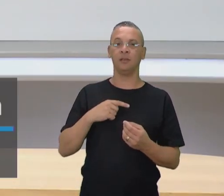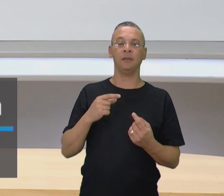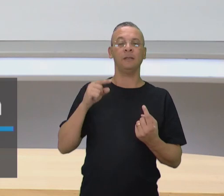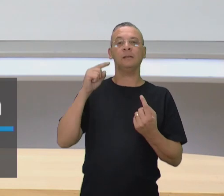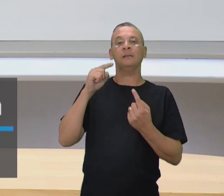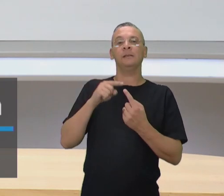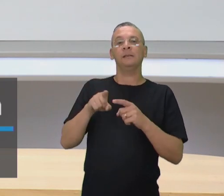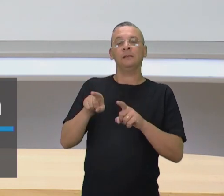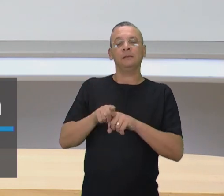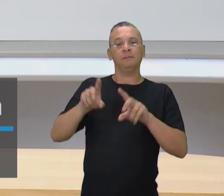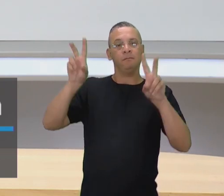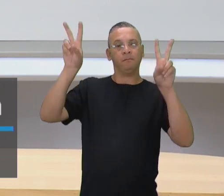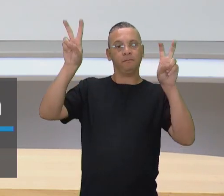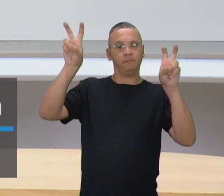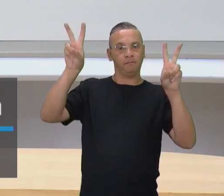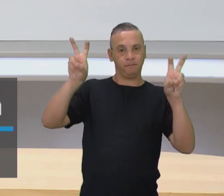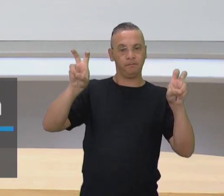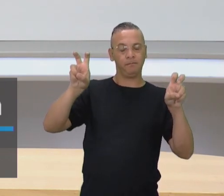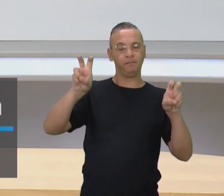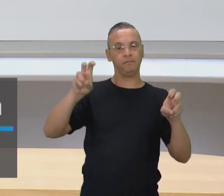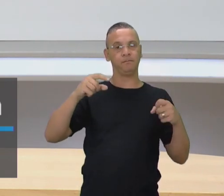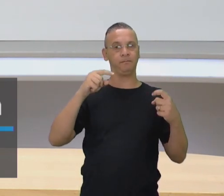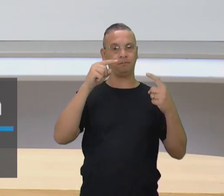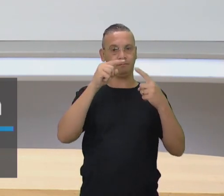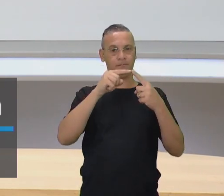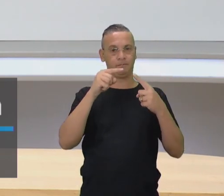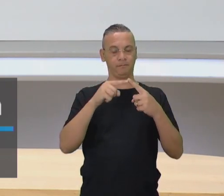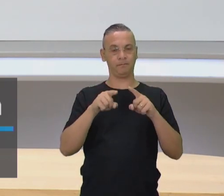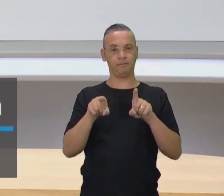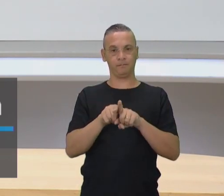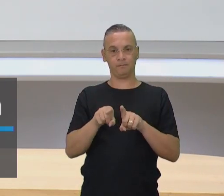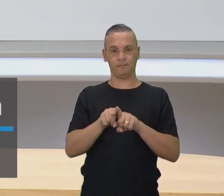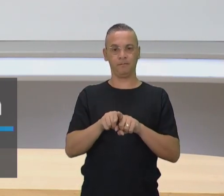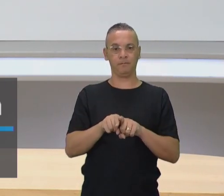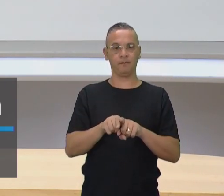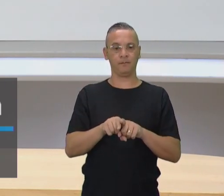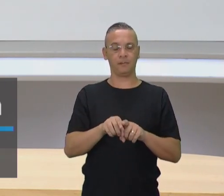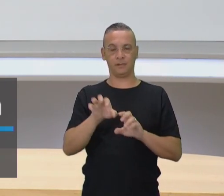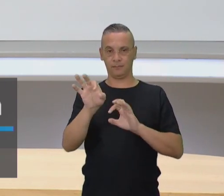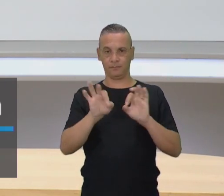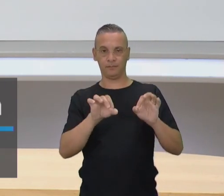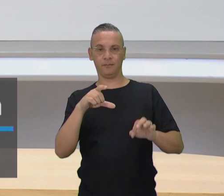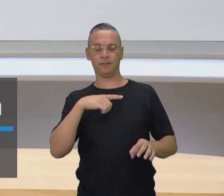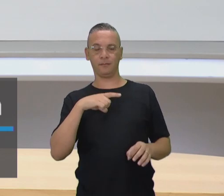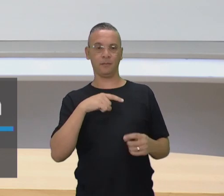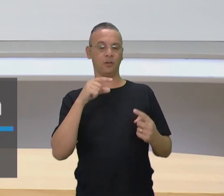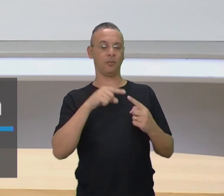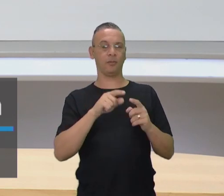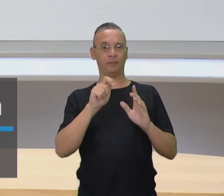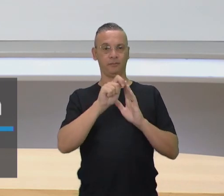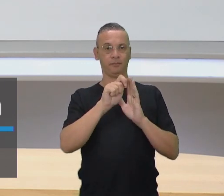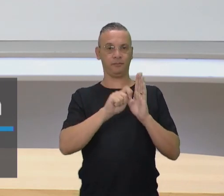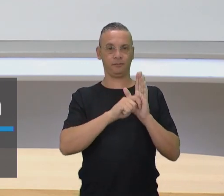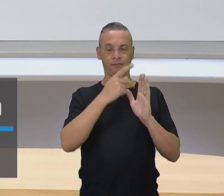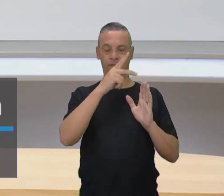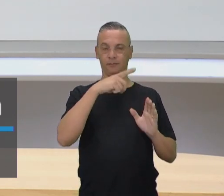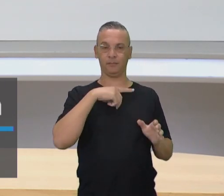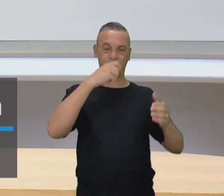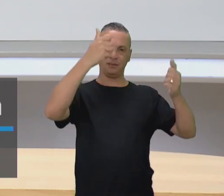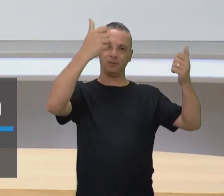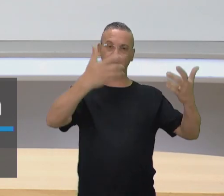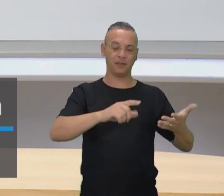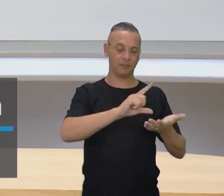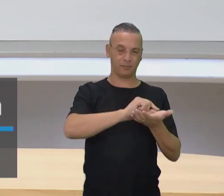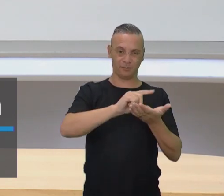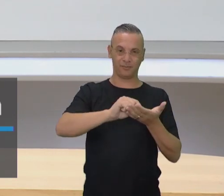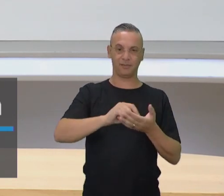o tema, né, o recorte que o articulista está fazendo para poder tratar no seu artigo. Então ele começa aí com a brincadeira do